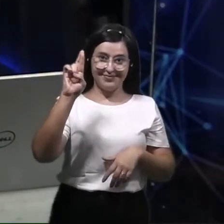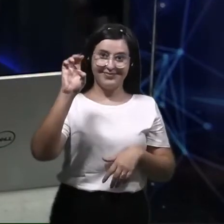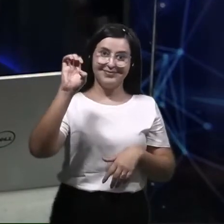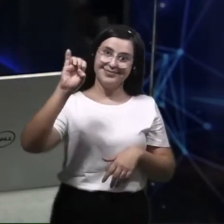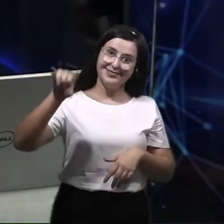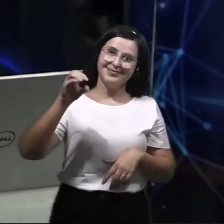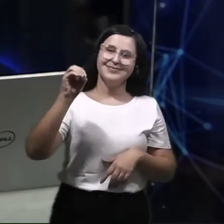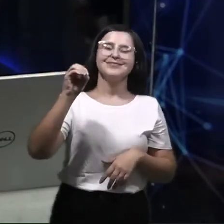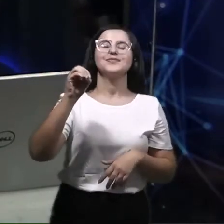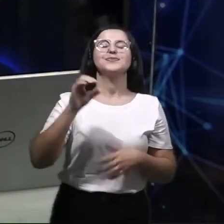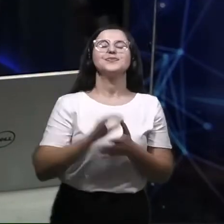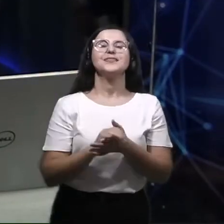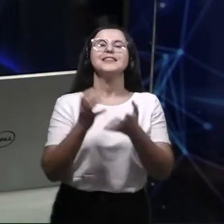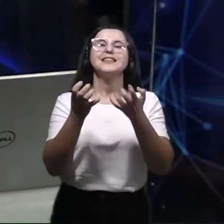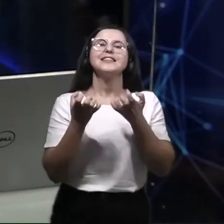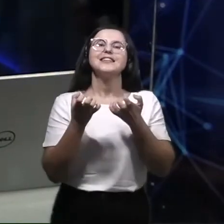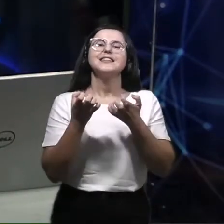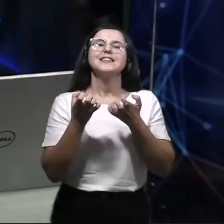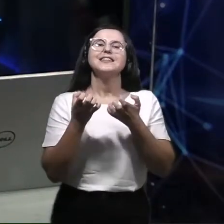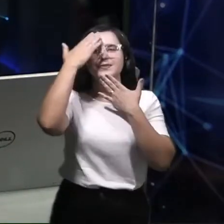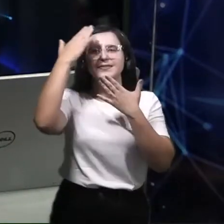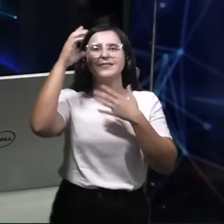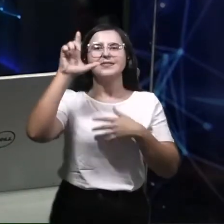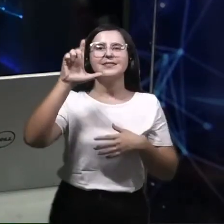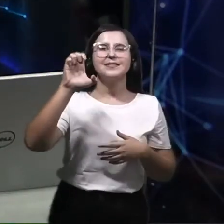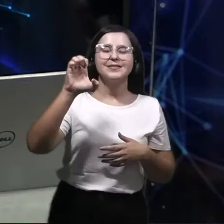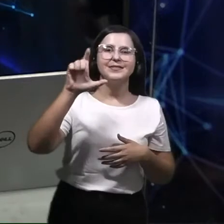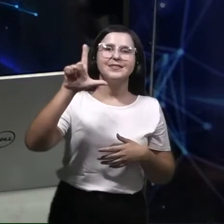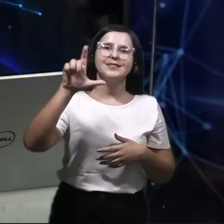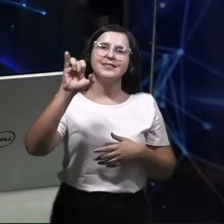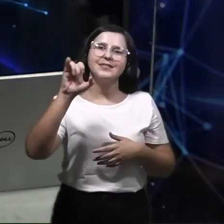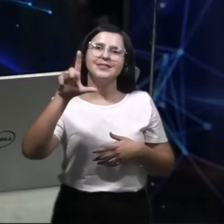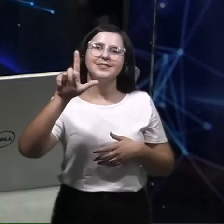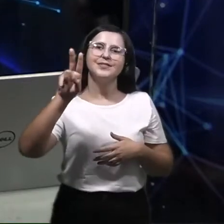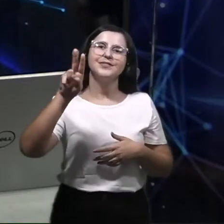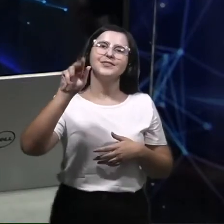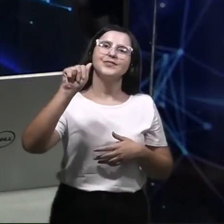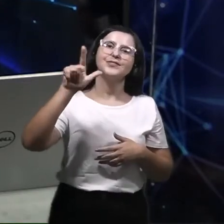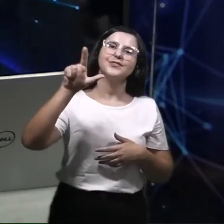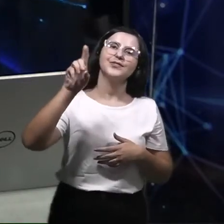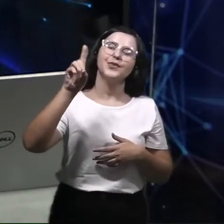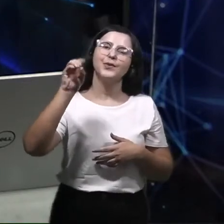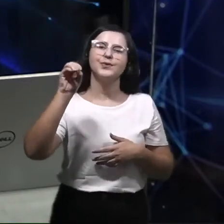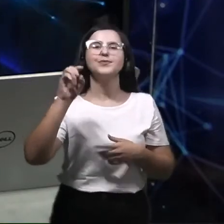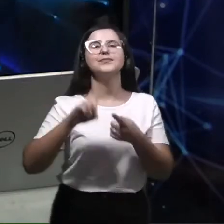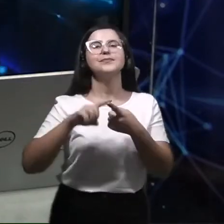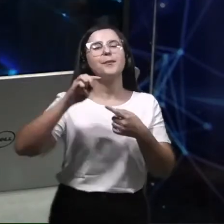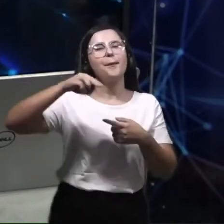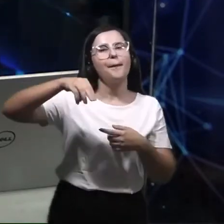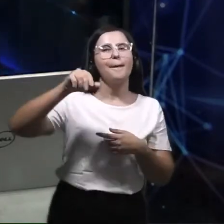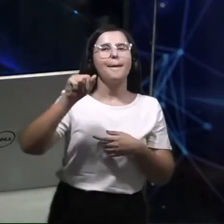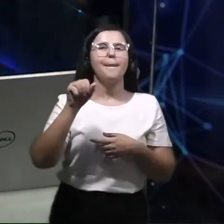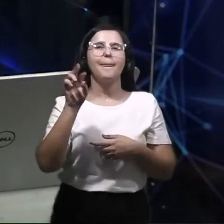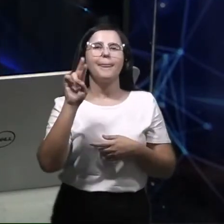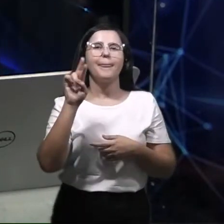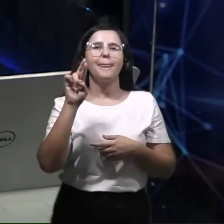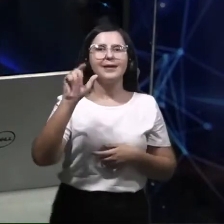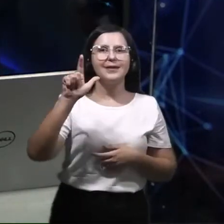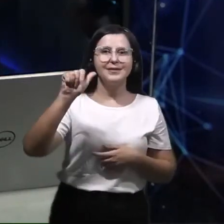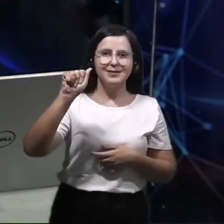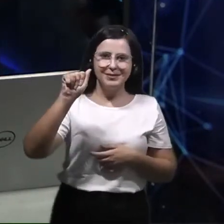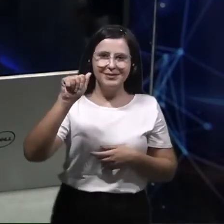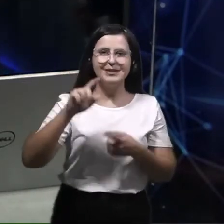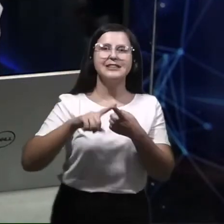gente, se eu esqueci o nome de alguém, mas vamos lá. Elivaldo Araújo, Didinho, Marília Ferreira, Ana Lúcia, a intérprete